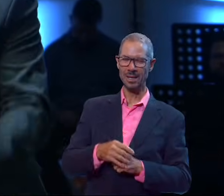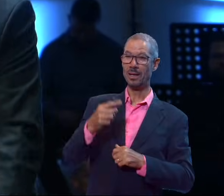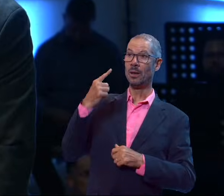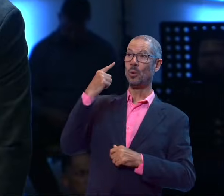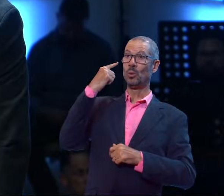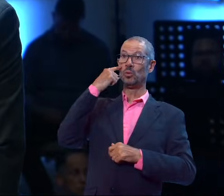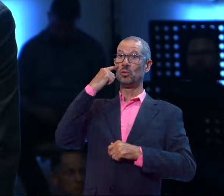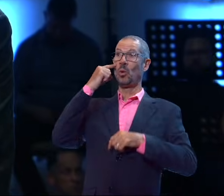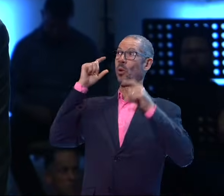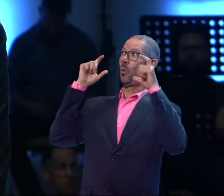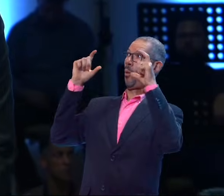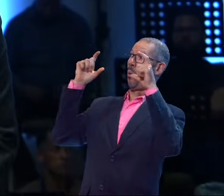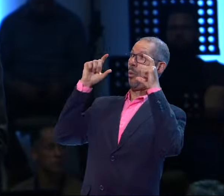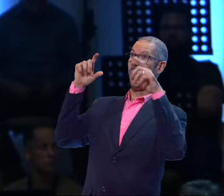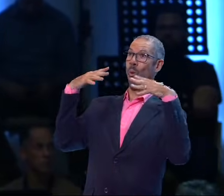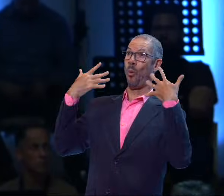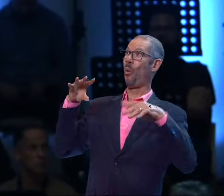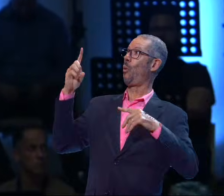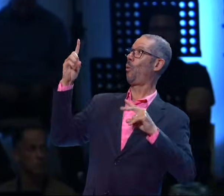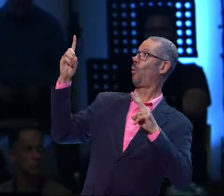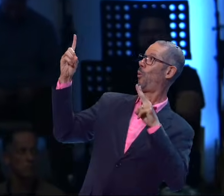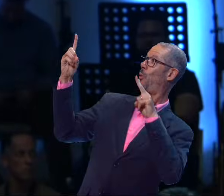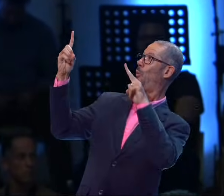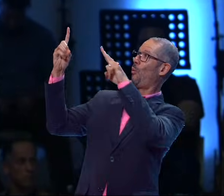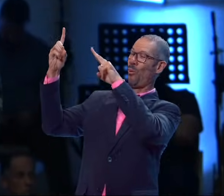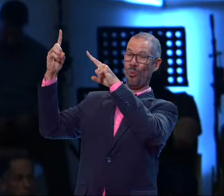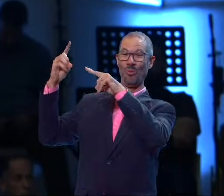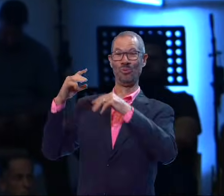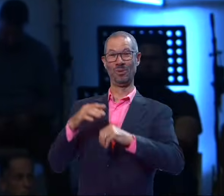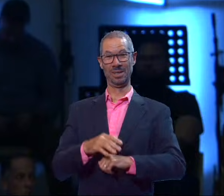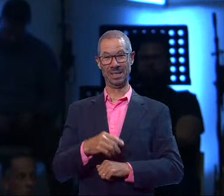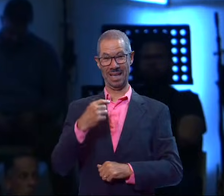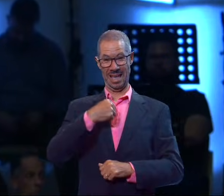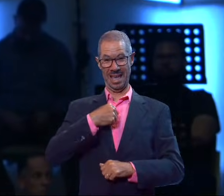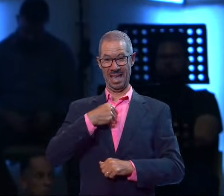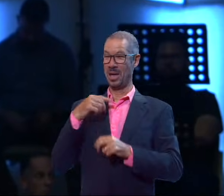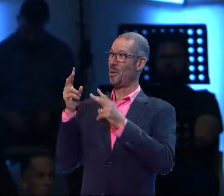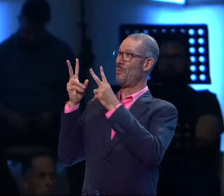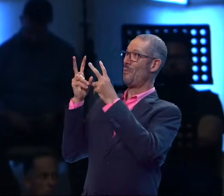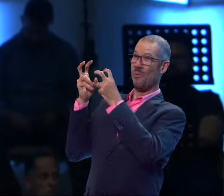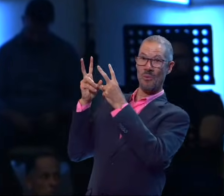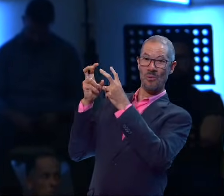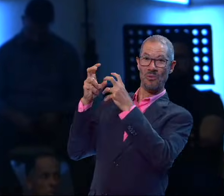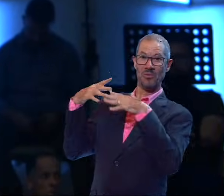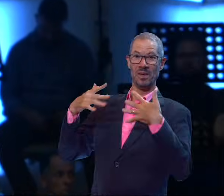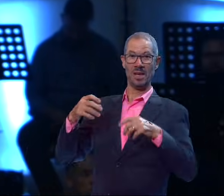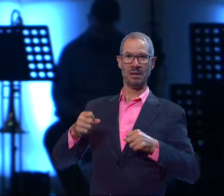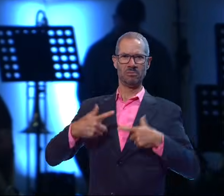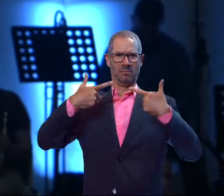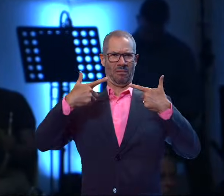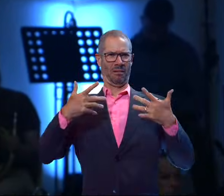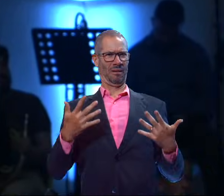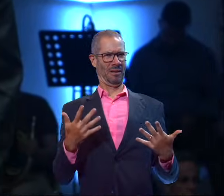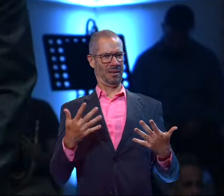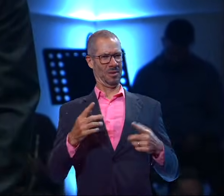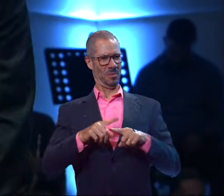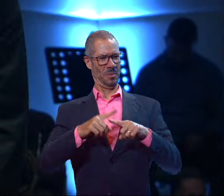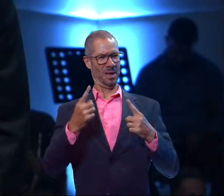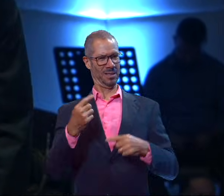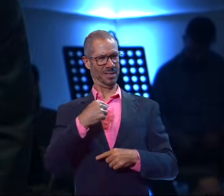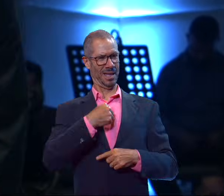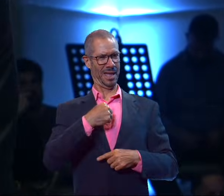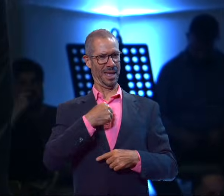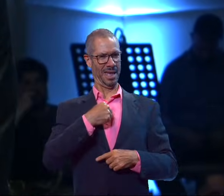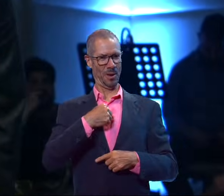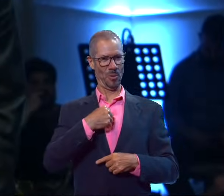olhos vidrados, olhando para mim. E eu vi que ele estava com uma cara estranha. E então eu olhei e